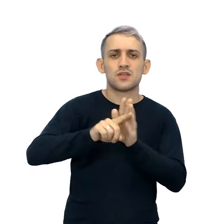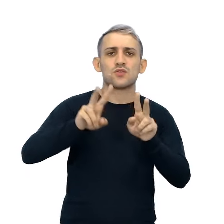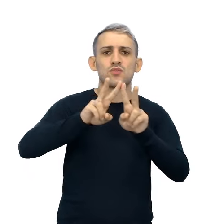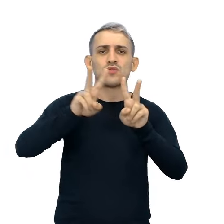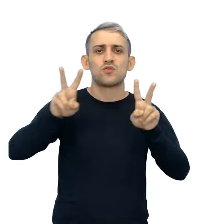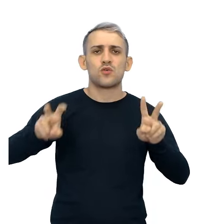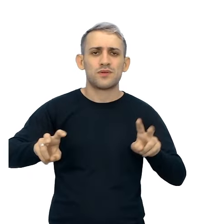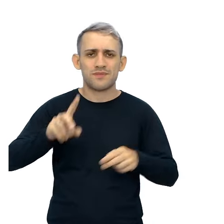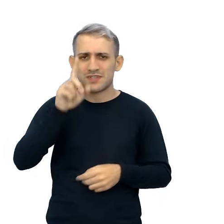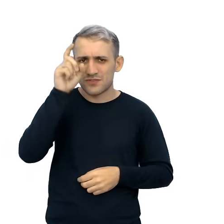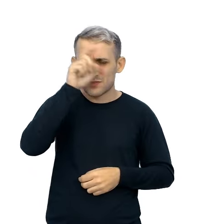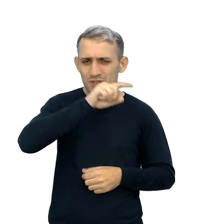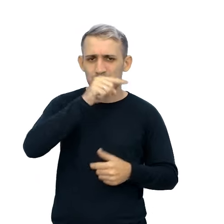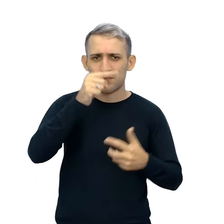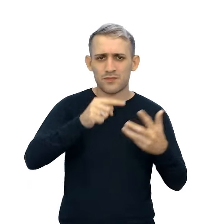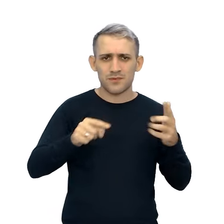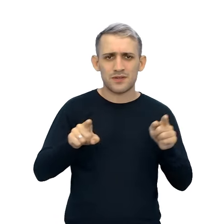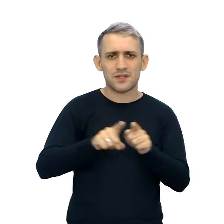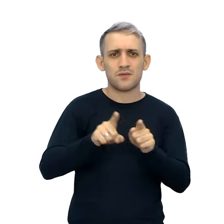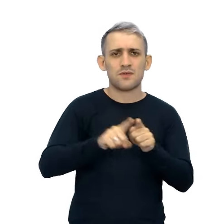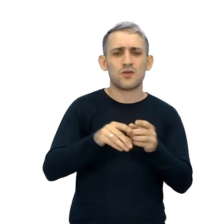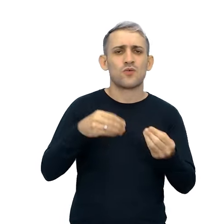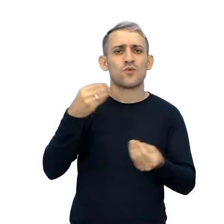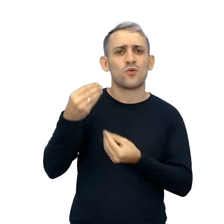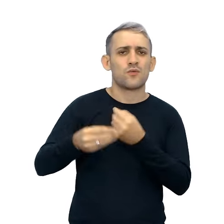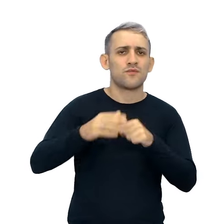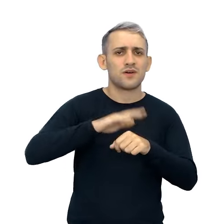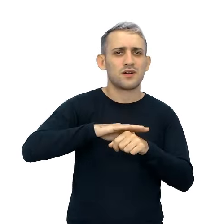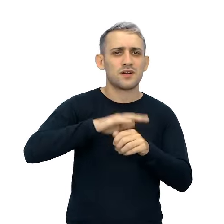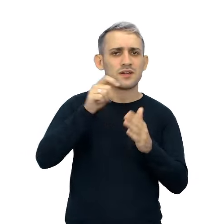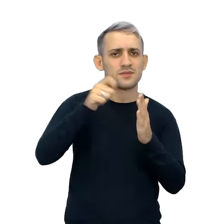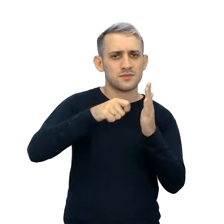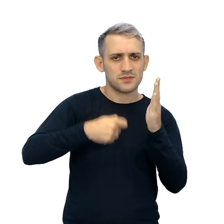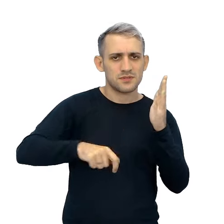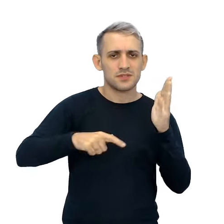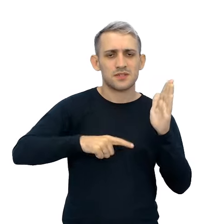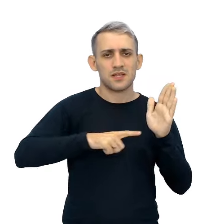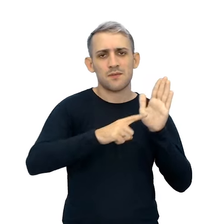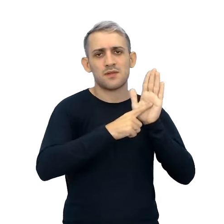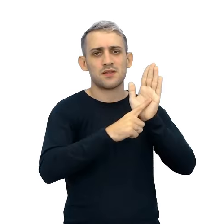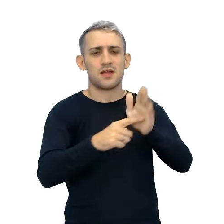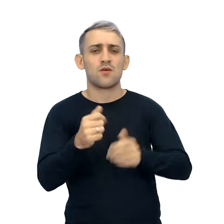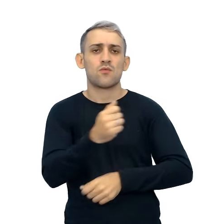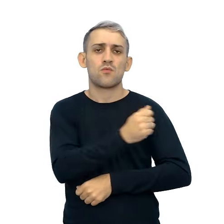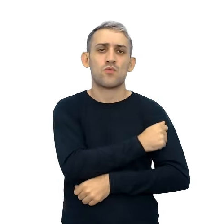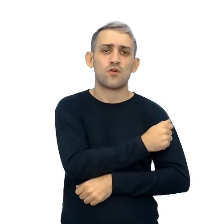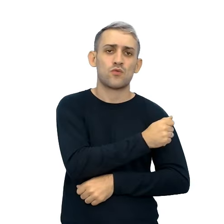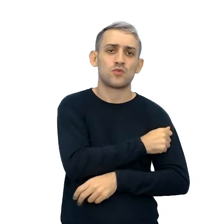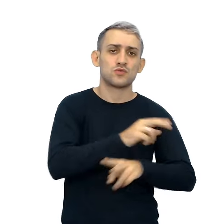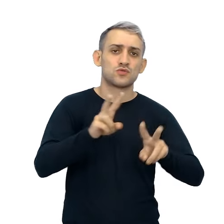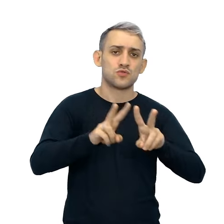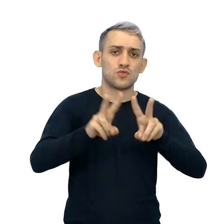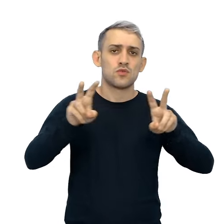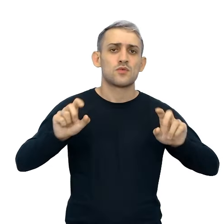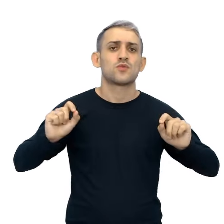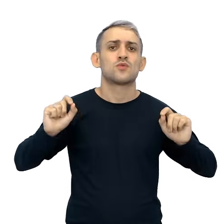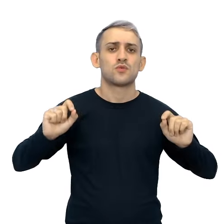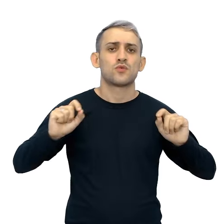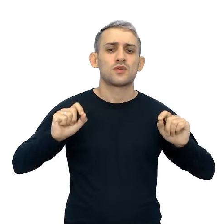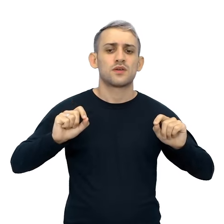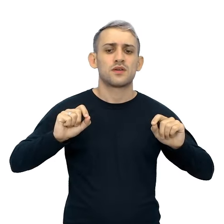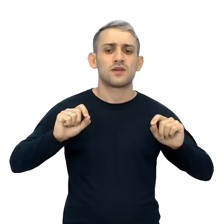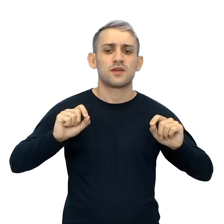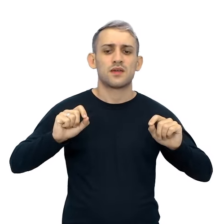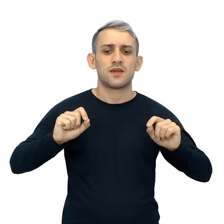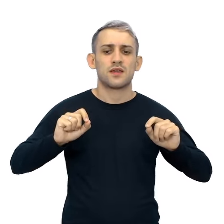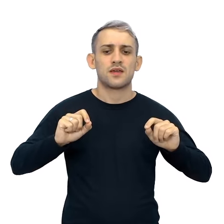das dificuldades em relação à dimensão da escrita que são apresentadas pelos estudantes, em relação àquela